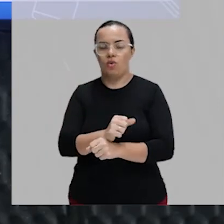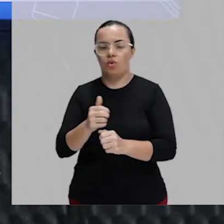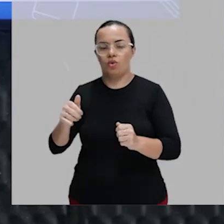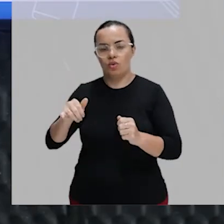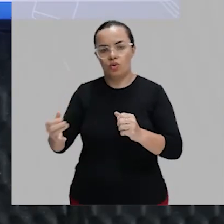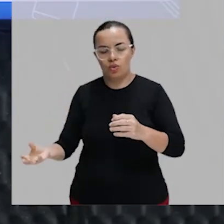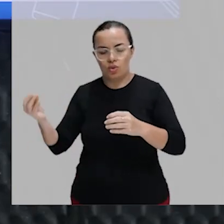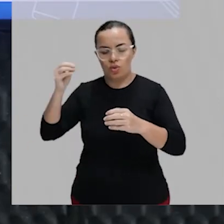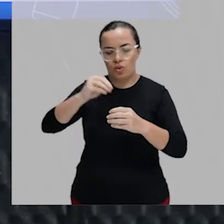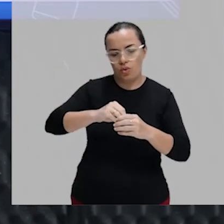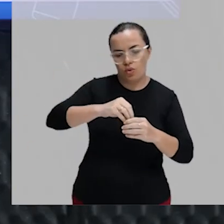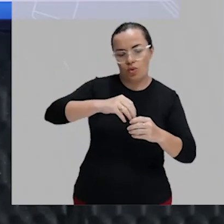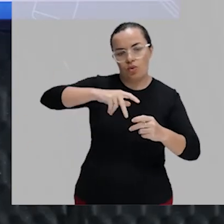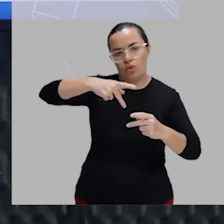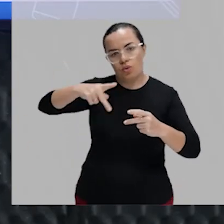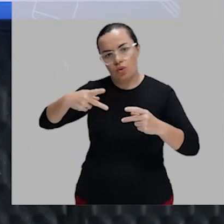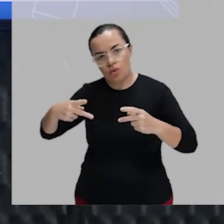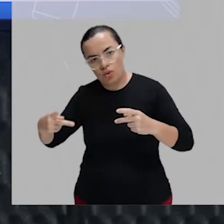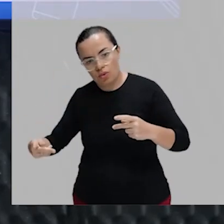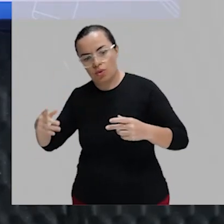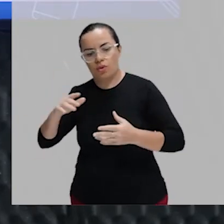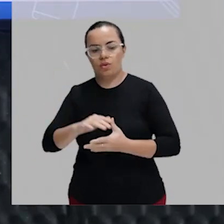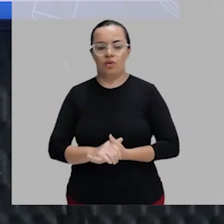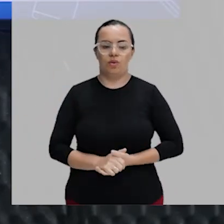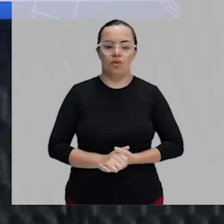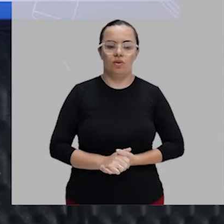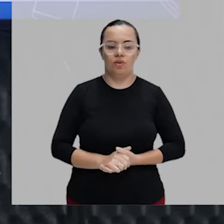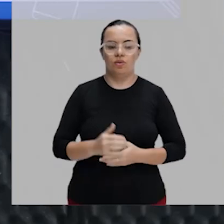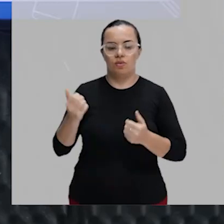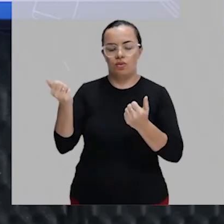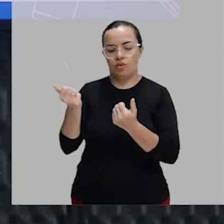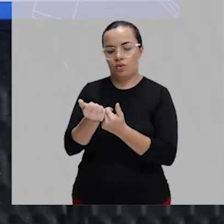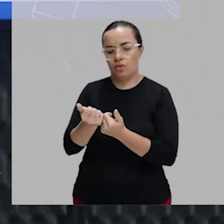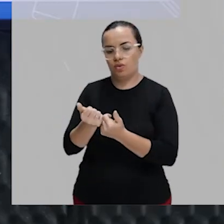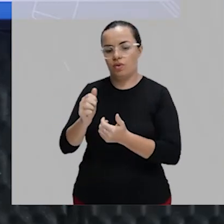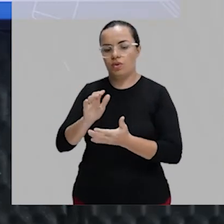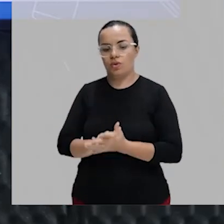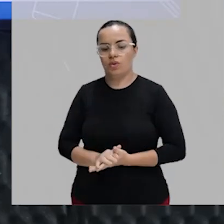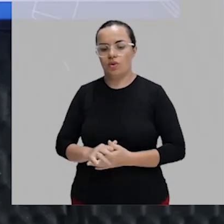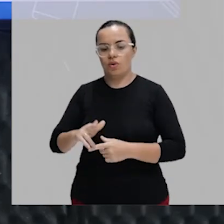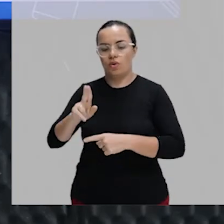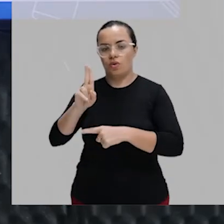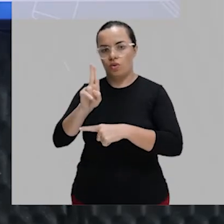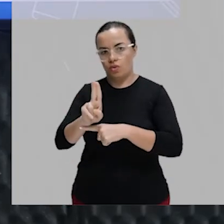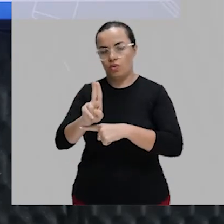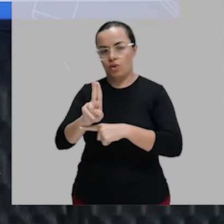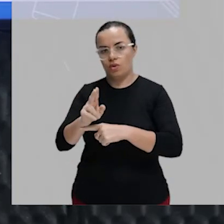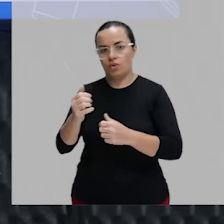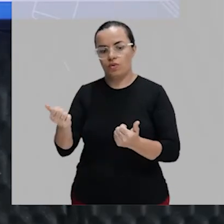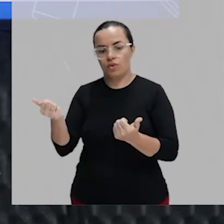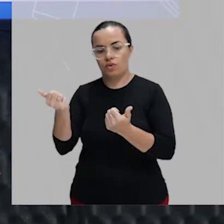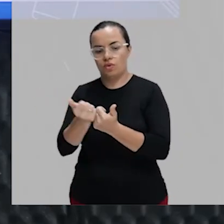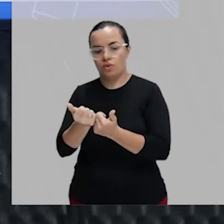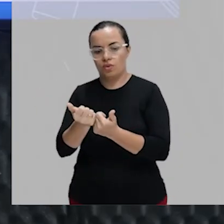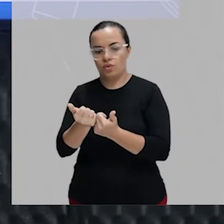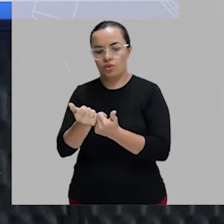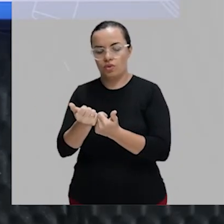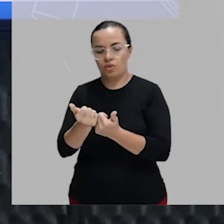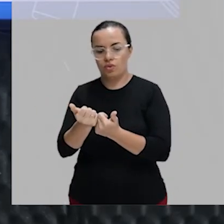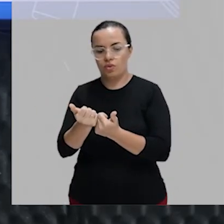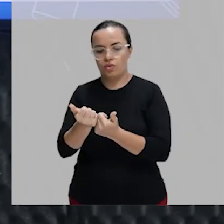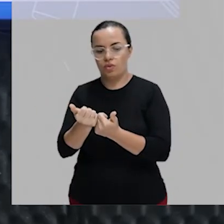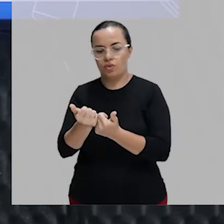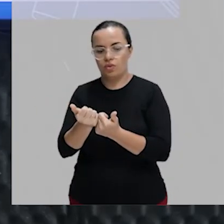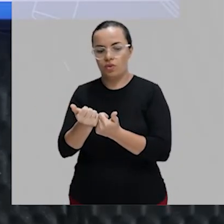Como foi adicionado, foi substituído uracila por guanina, deu término aqui.